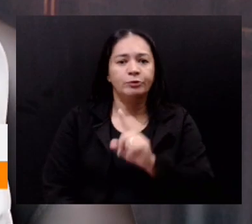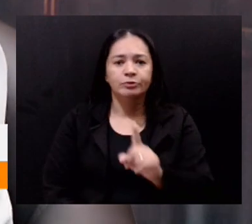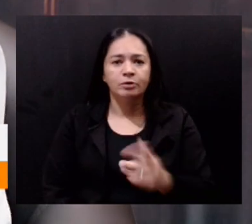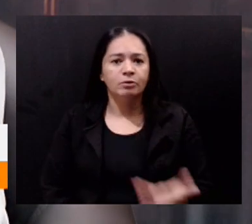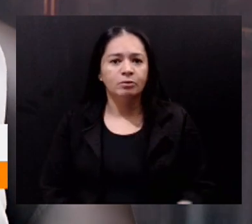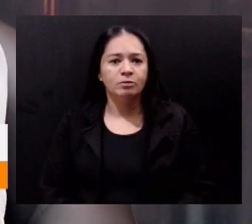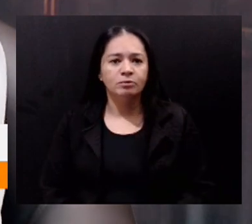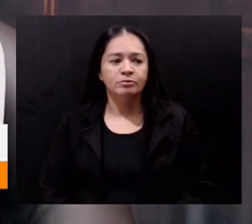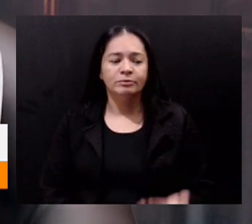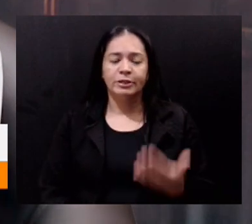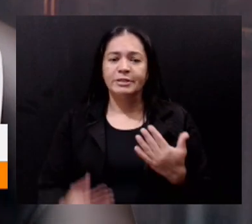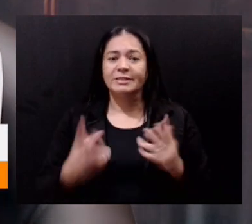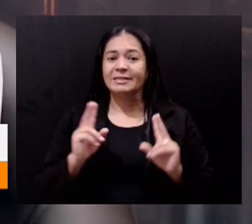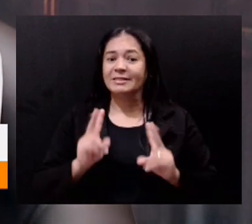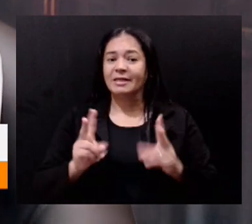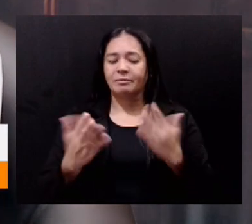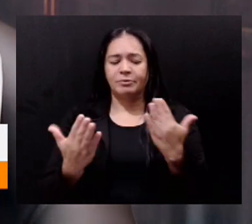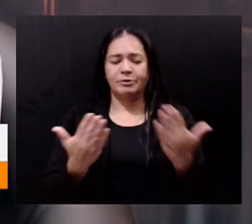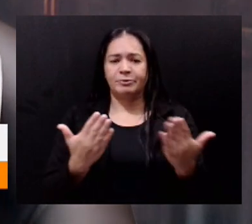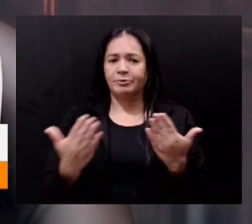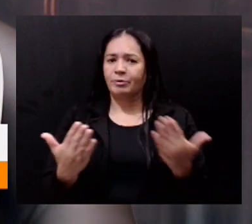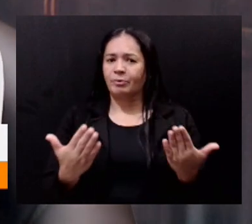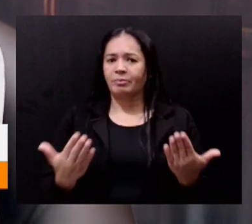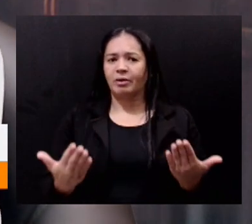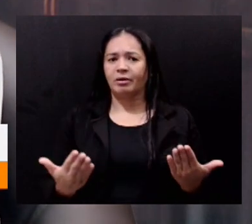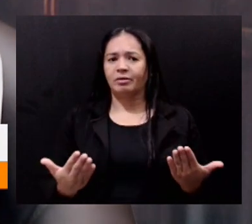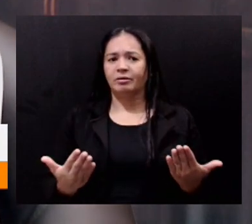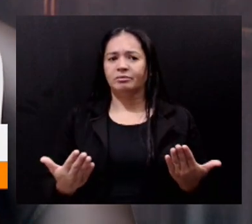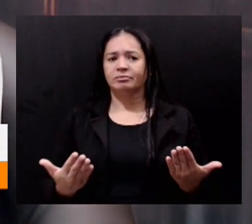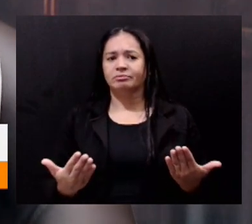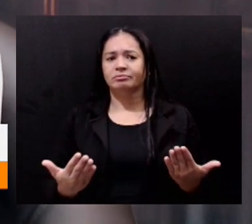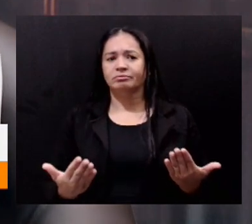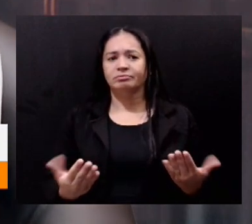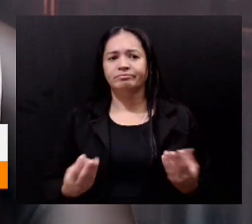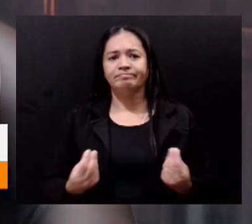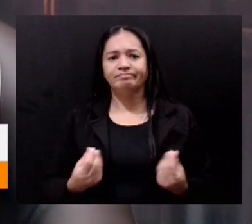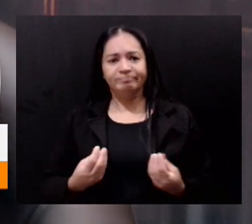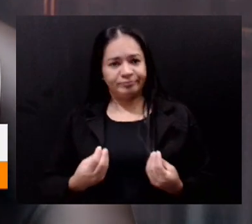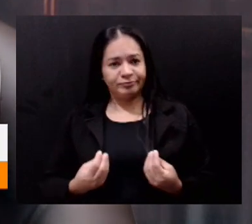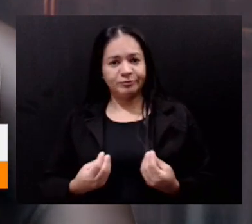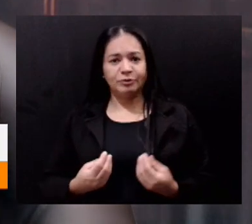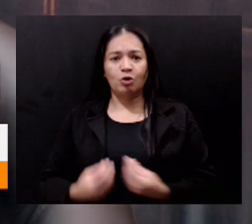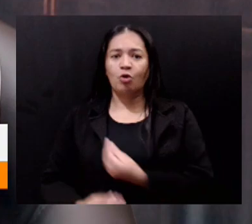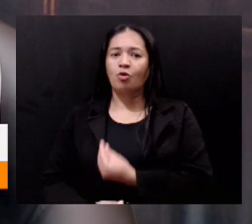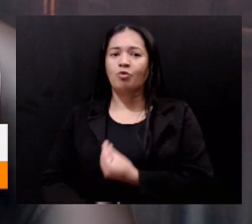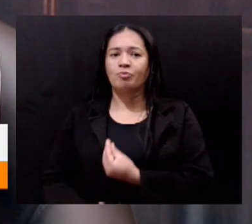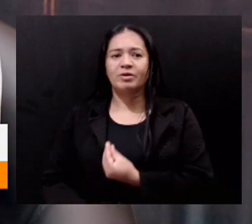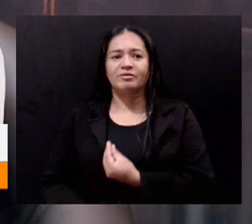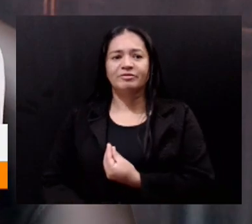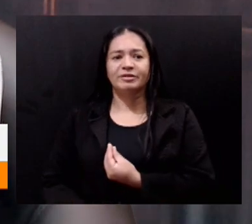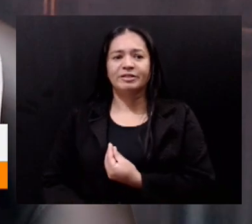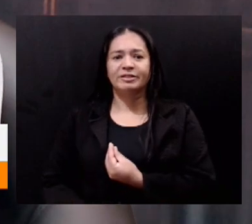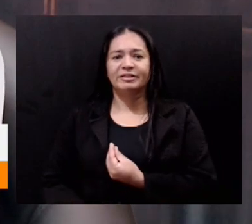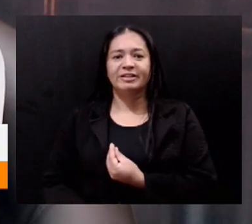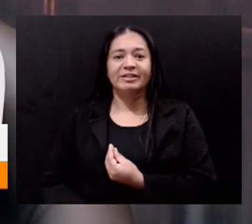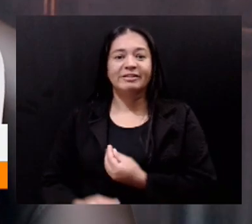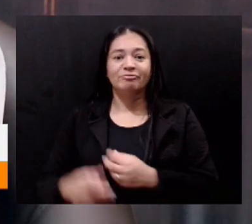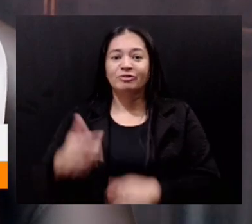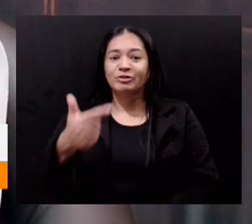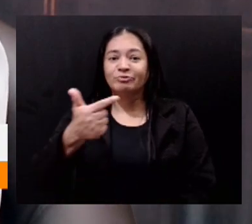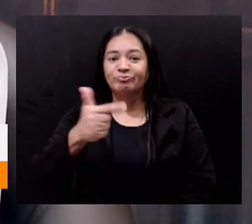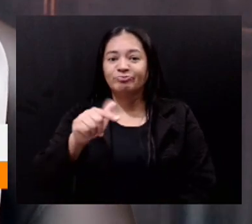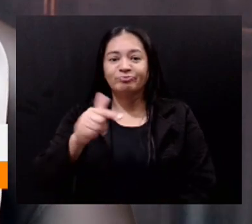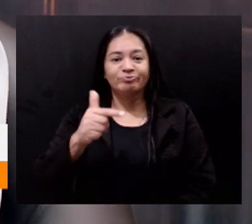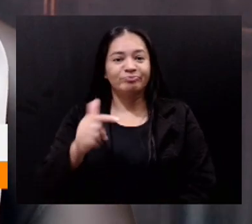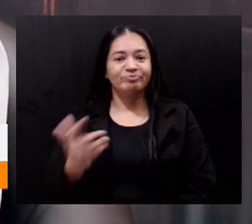se comparando, com uma realidade que não existe, muitas vezes, né, que é esse vazio,